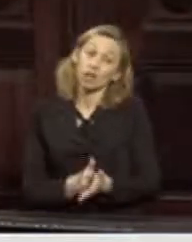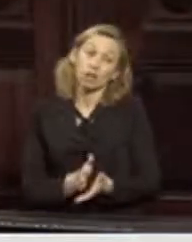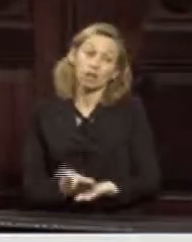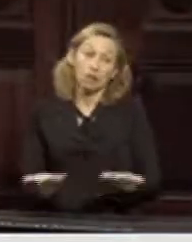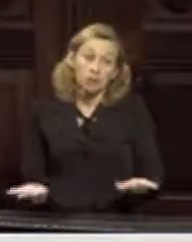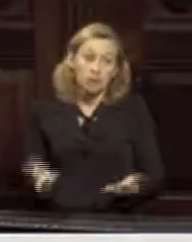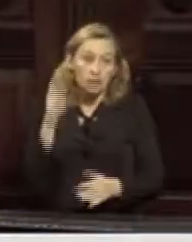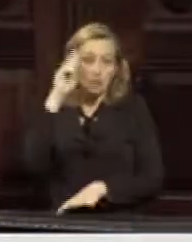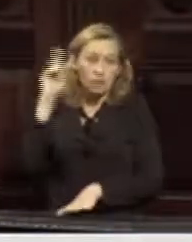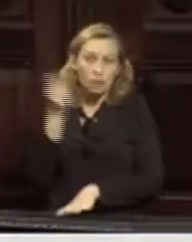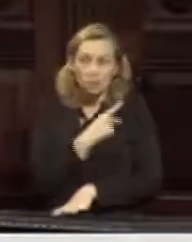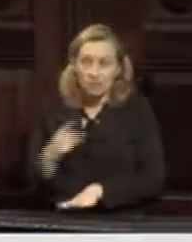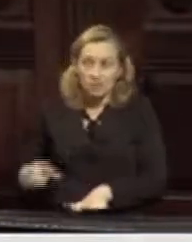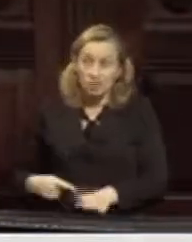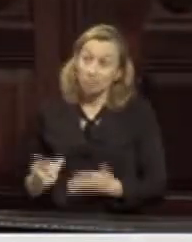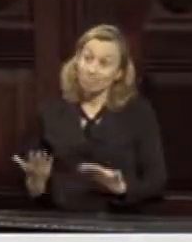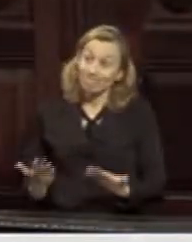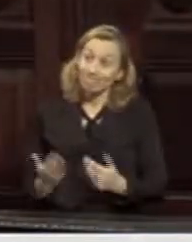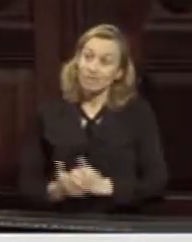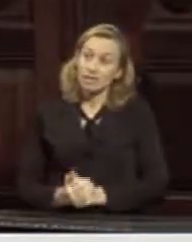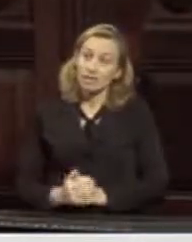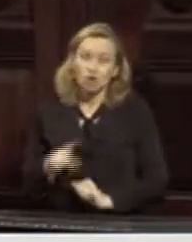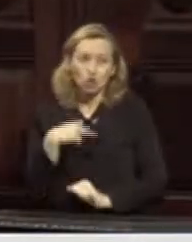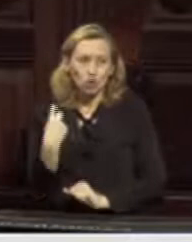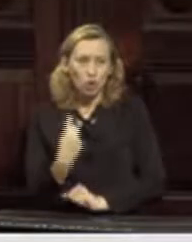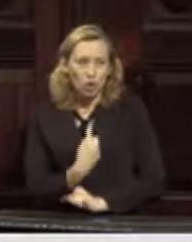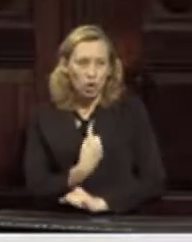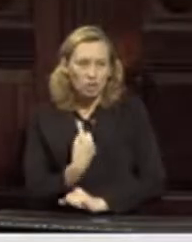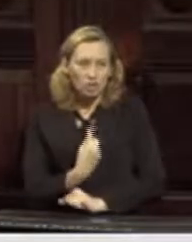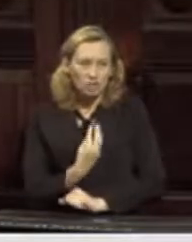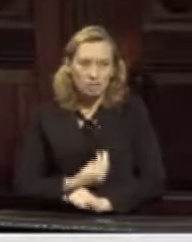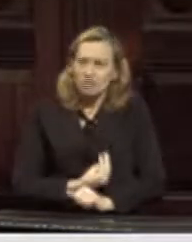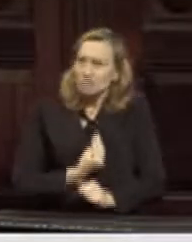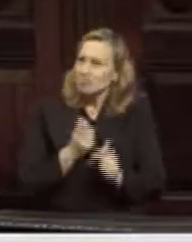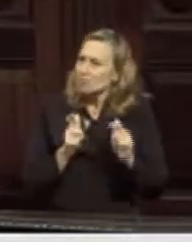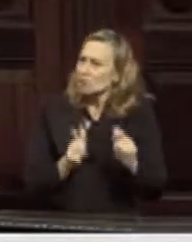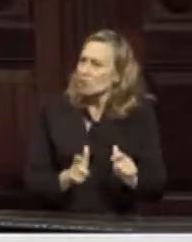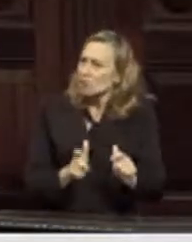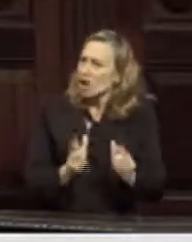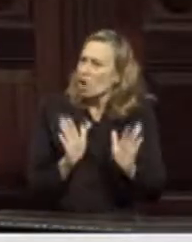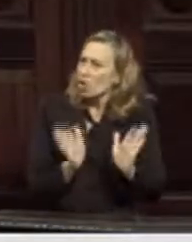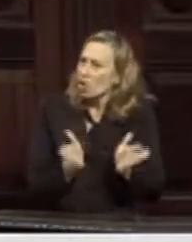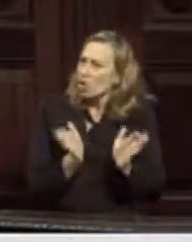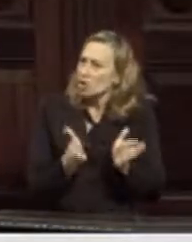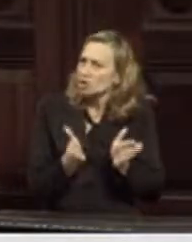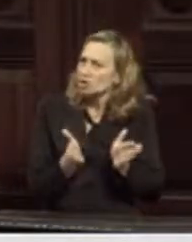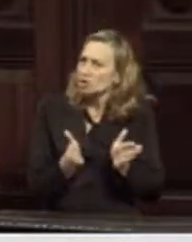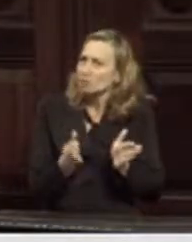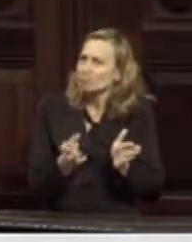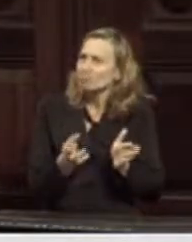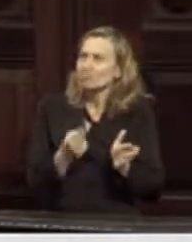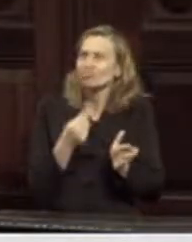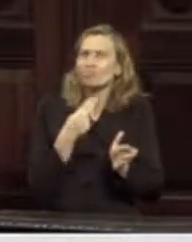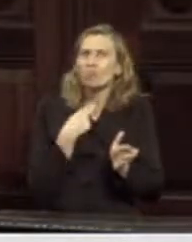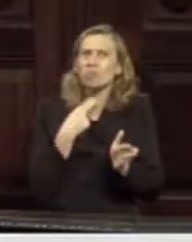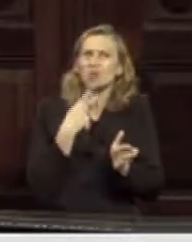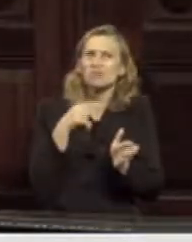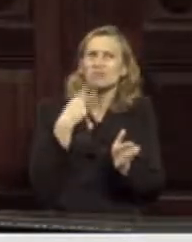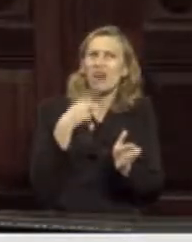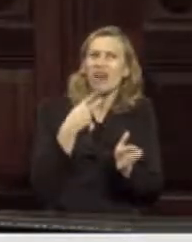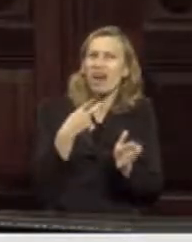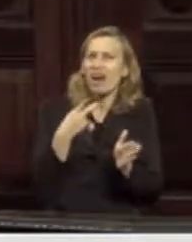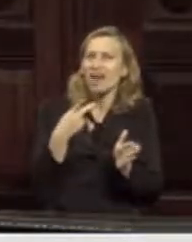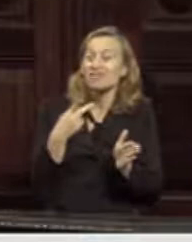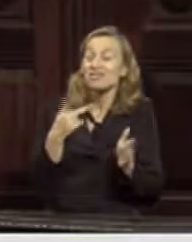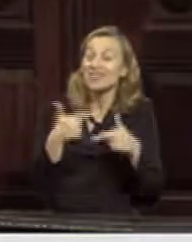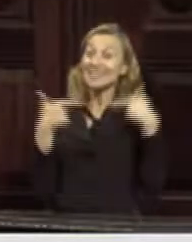maneira, senhor presidente, nós estamos hoje, não posso dizer comemorando o Dia do